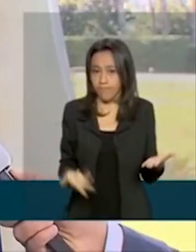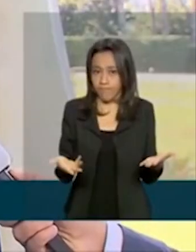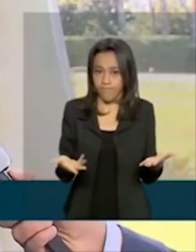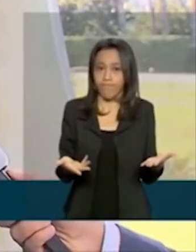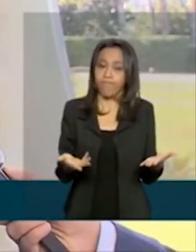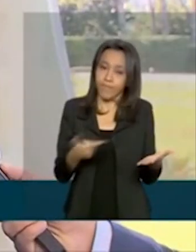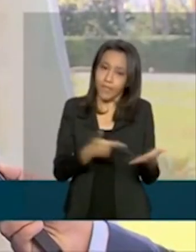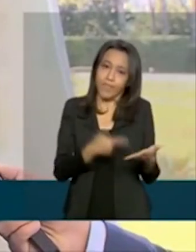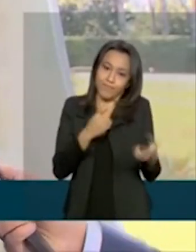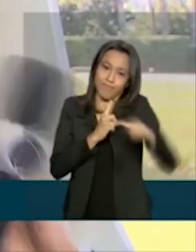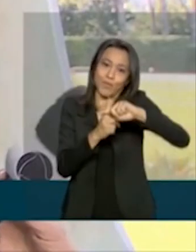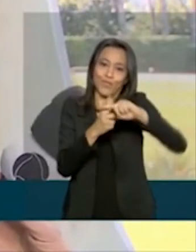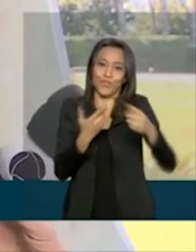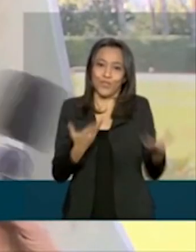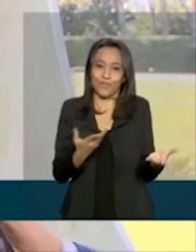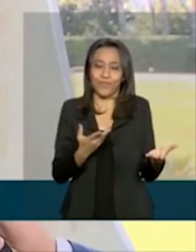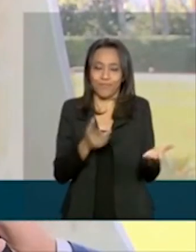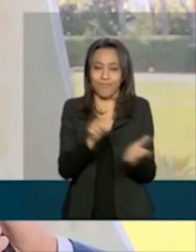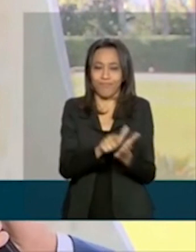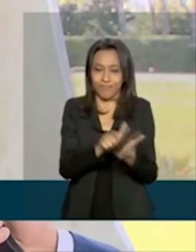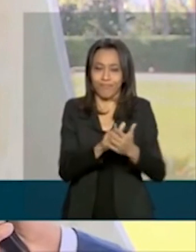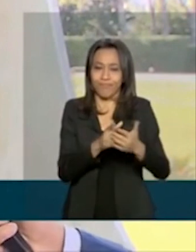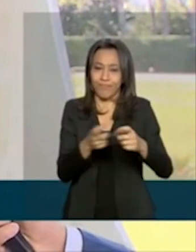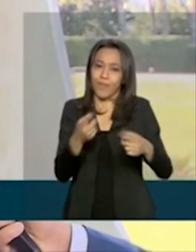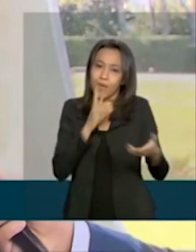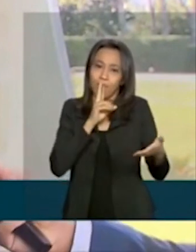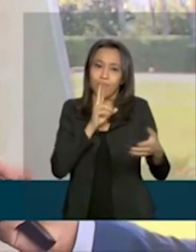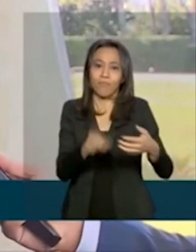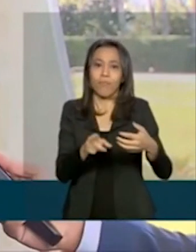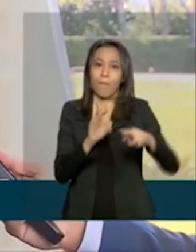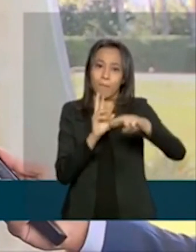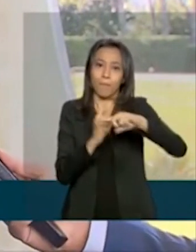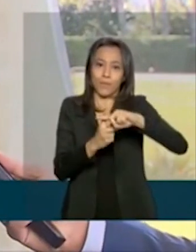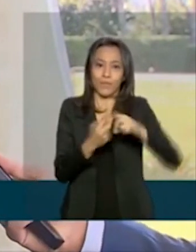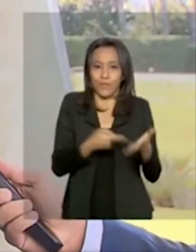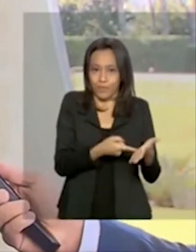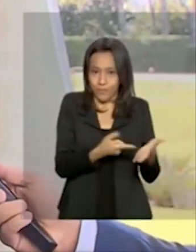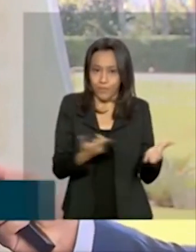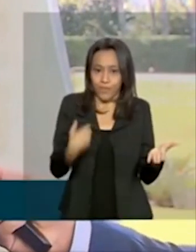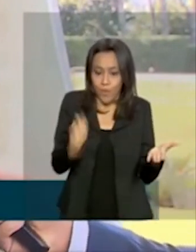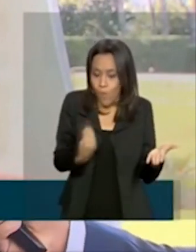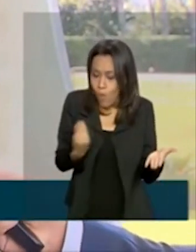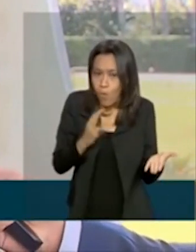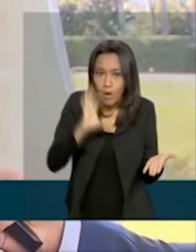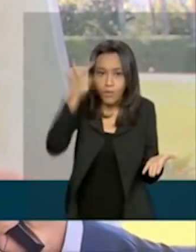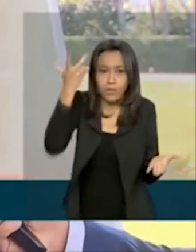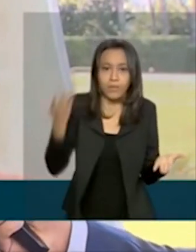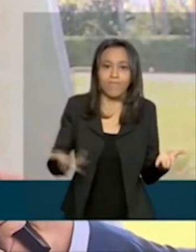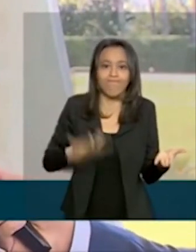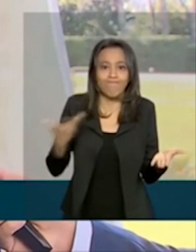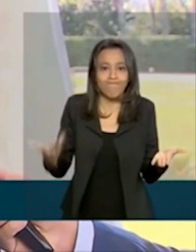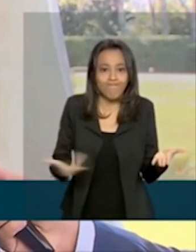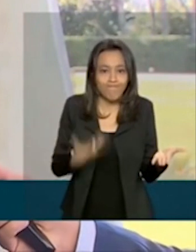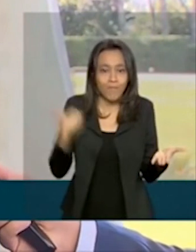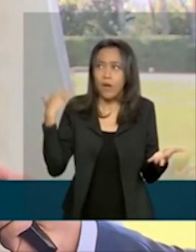ele acabou de dar positivo. Deu positivo, deu positivo, então? Deu positivo. Agora, como é que isso tudo aconteceu? Vale a pena você fazer um